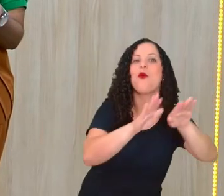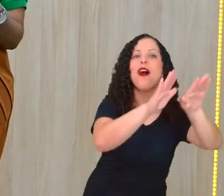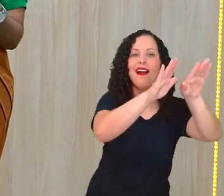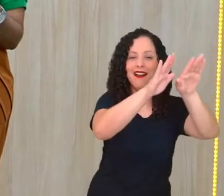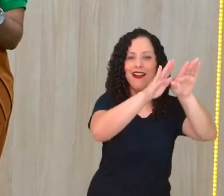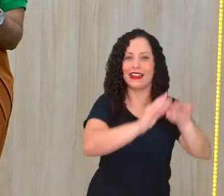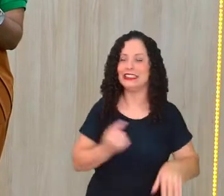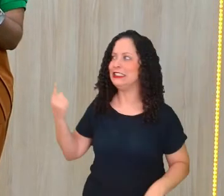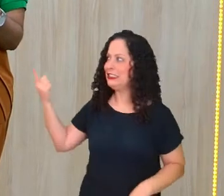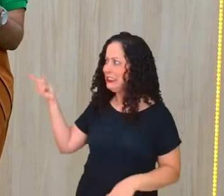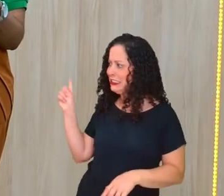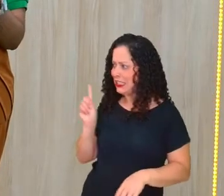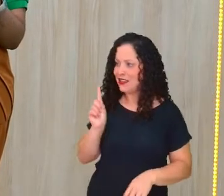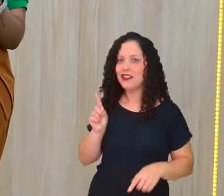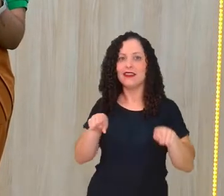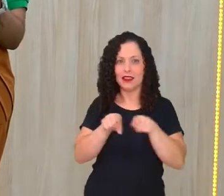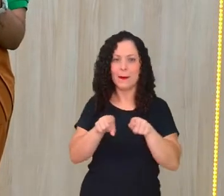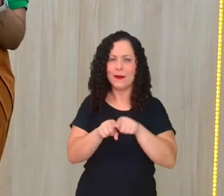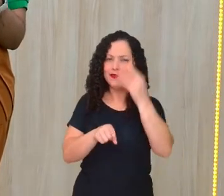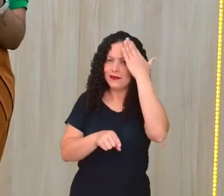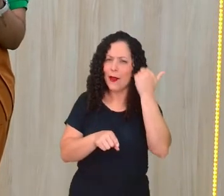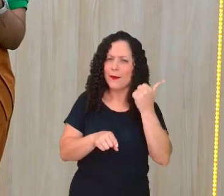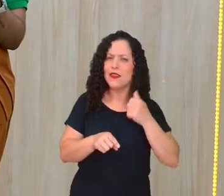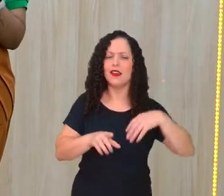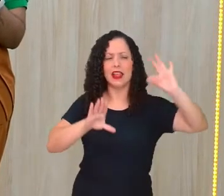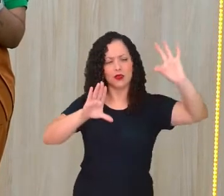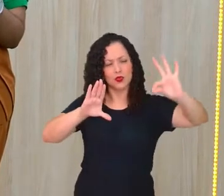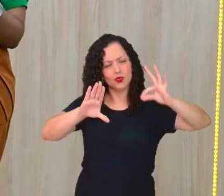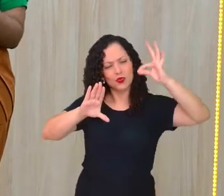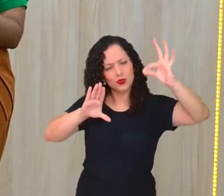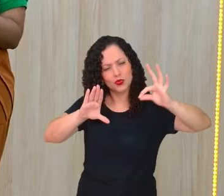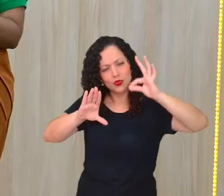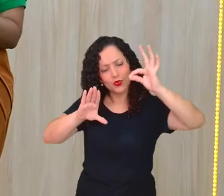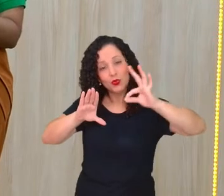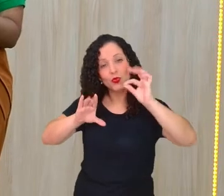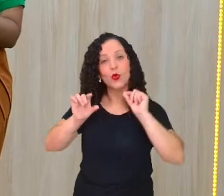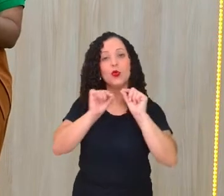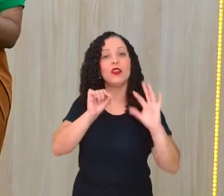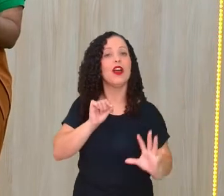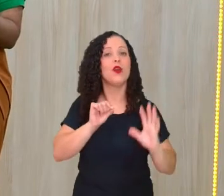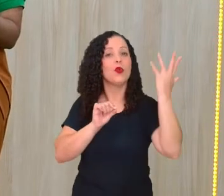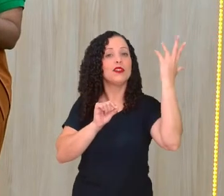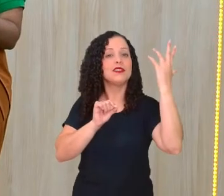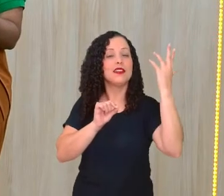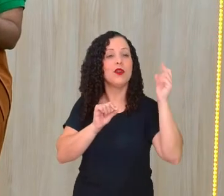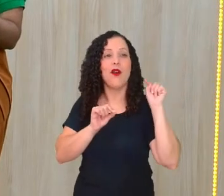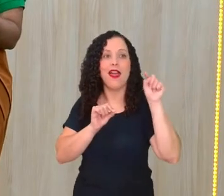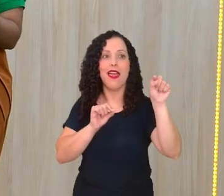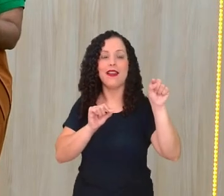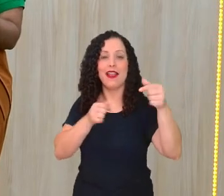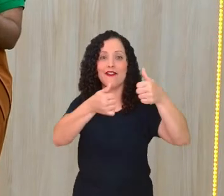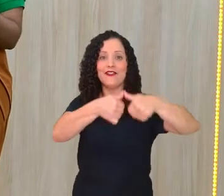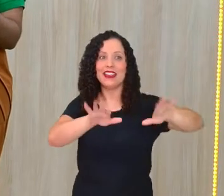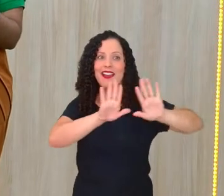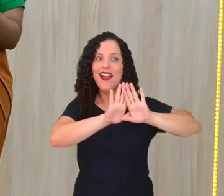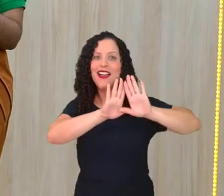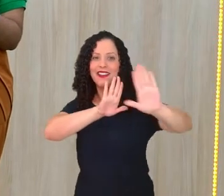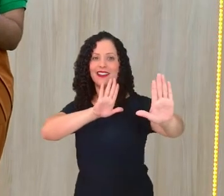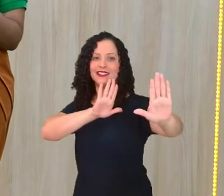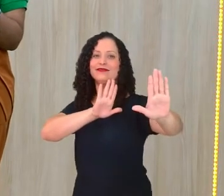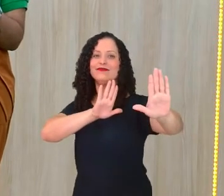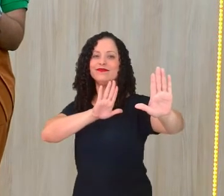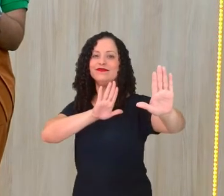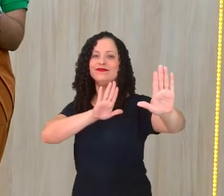velha, que também sabia bordar, continuou bordando. O que foi que aconteceu? A irmã mais nova fica presa no